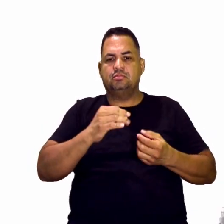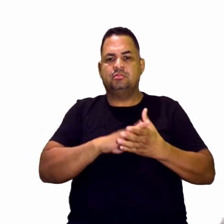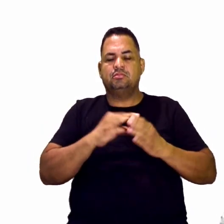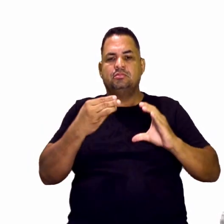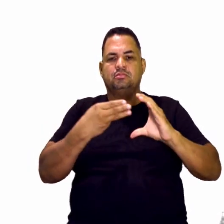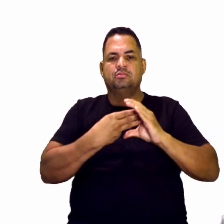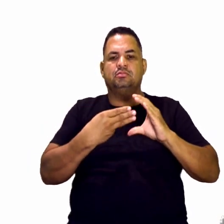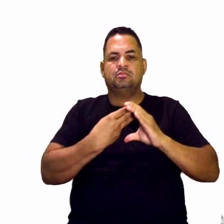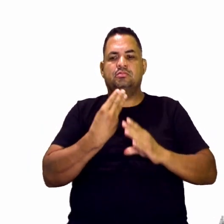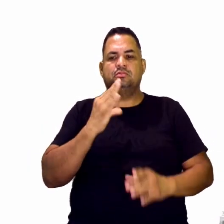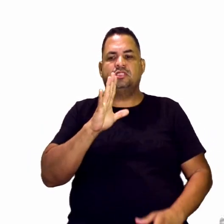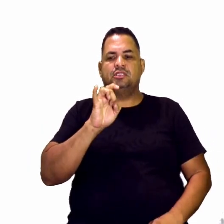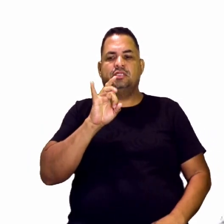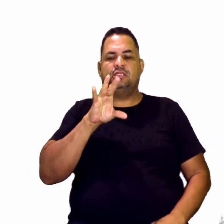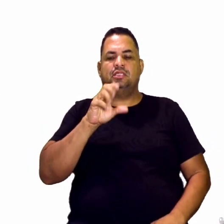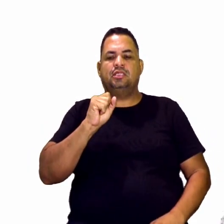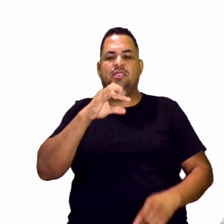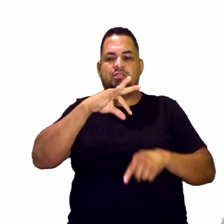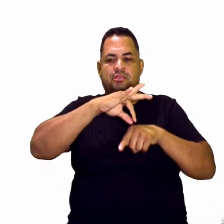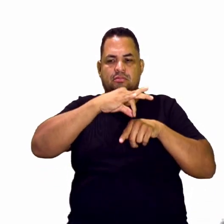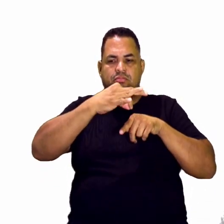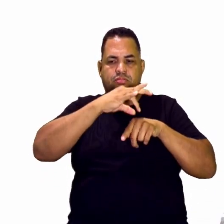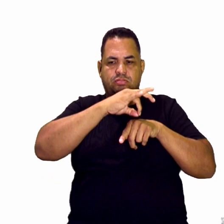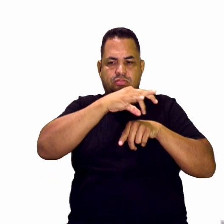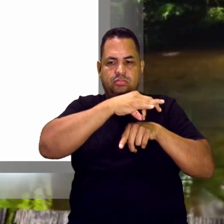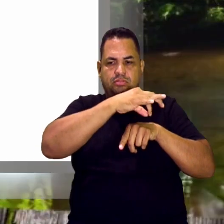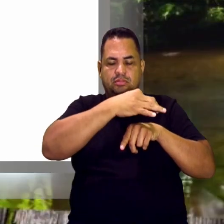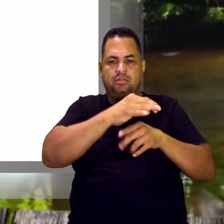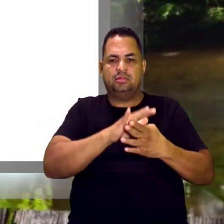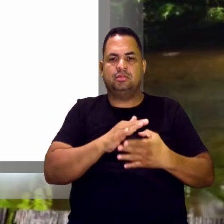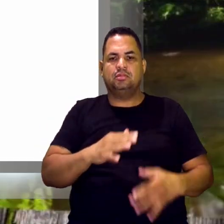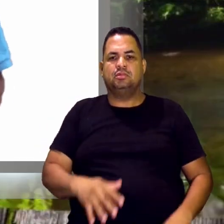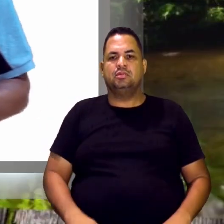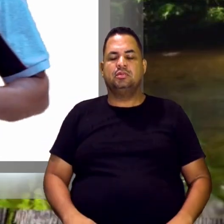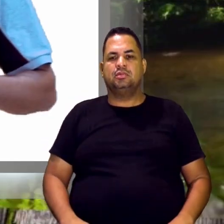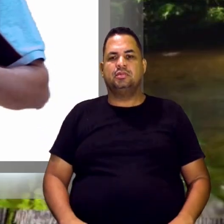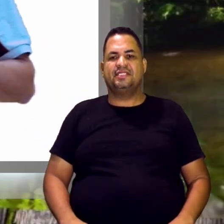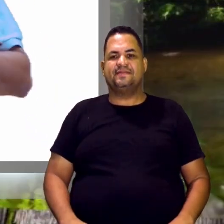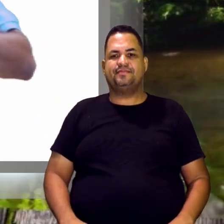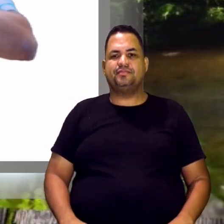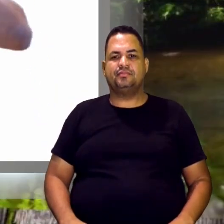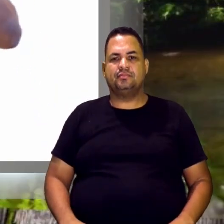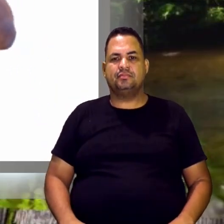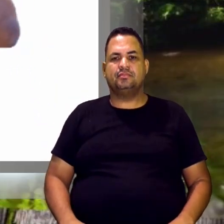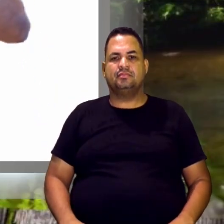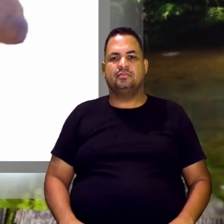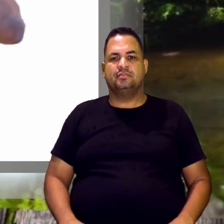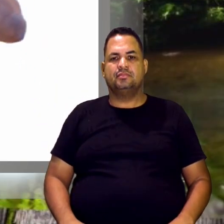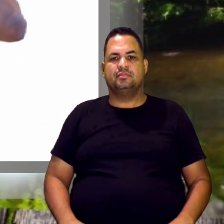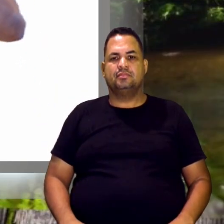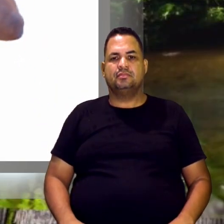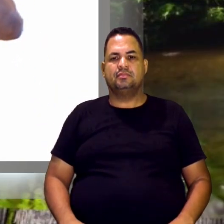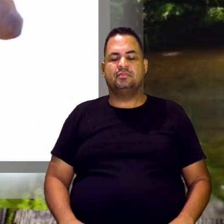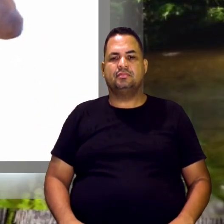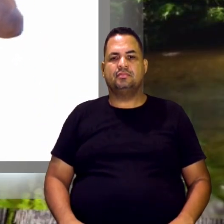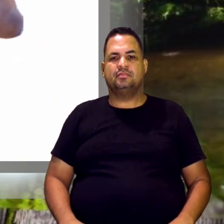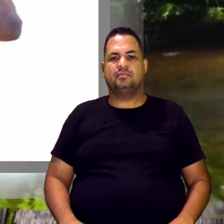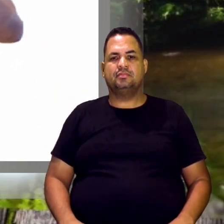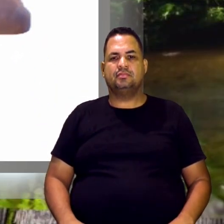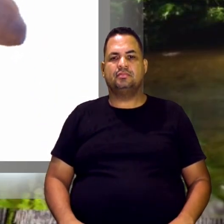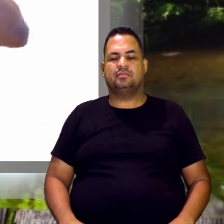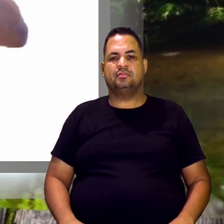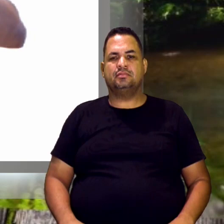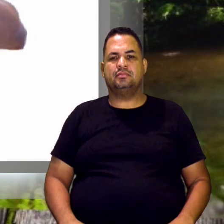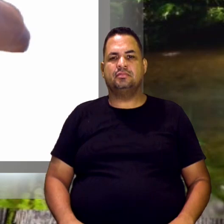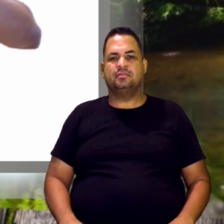células ciliares, elas estão assim, joga aqui para mim, as células ciliares, elas ficam, como é que eu vou dizer? Não